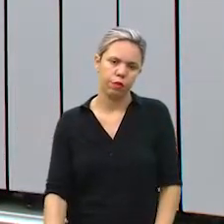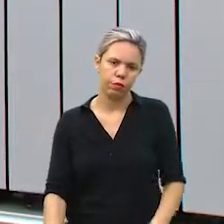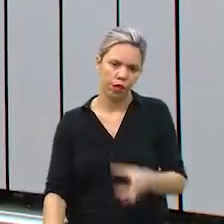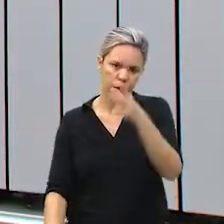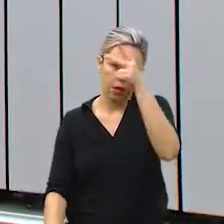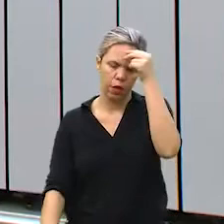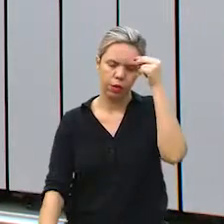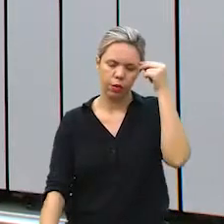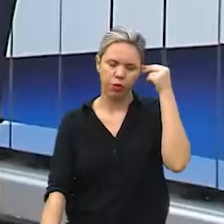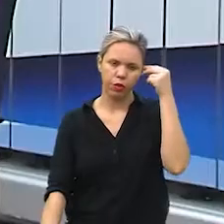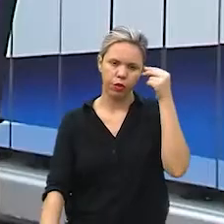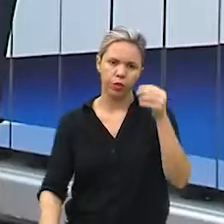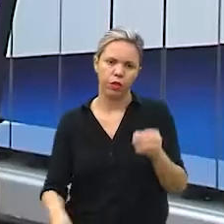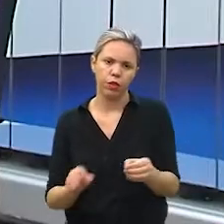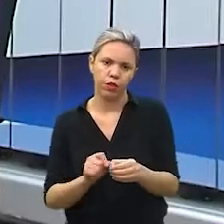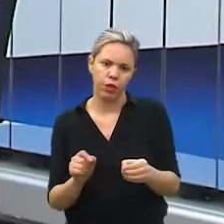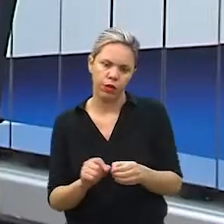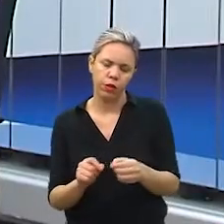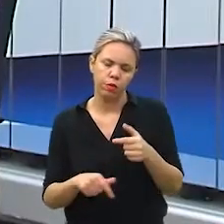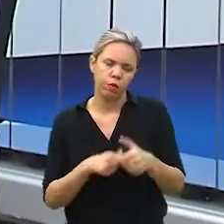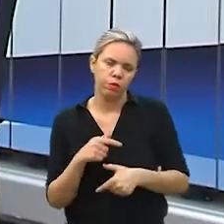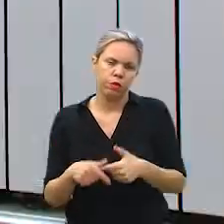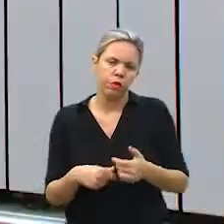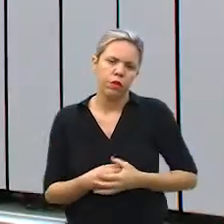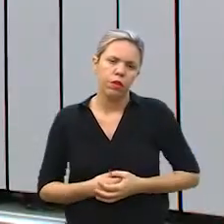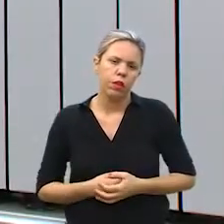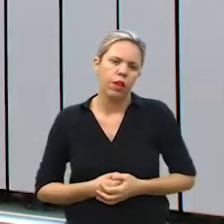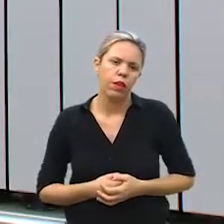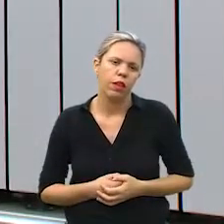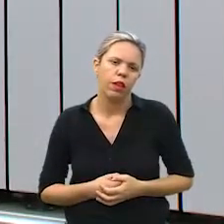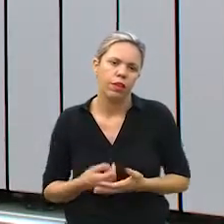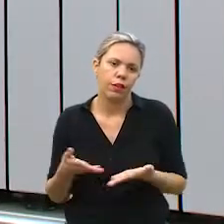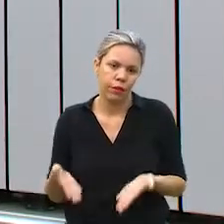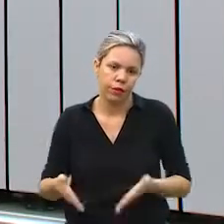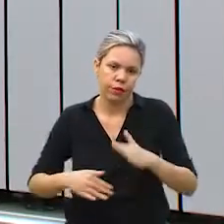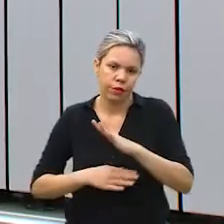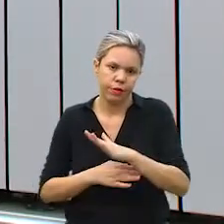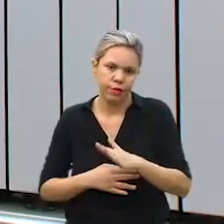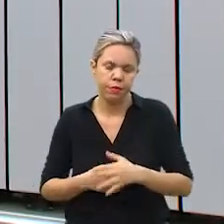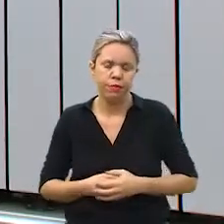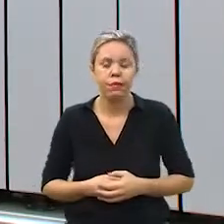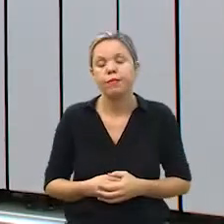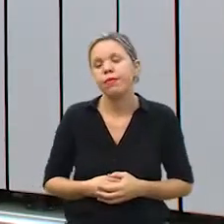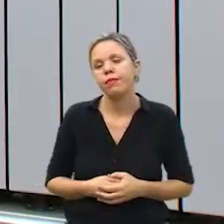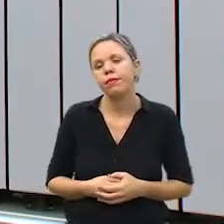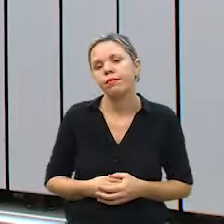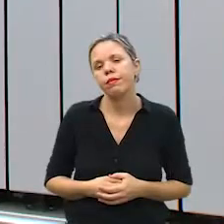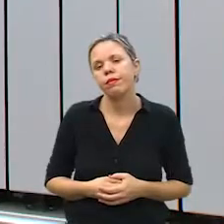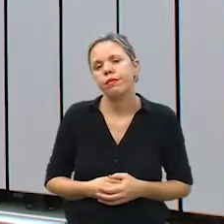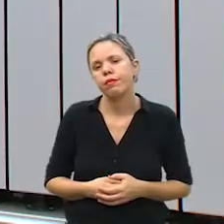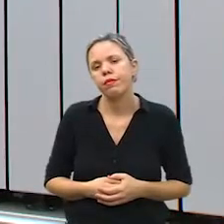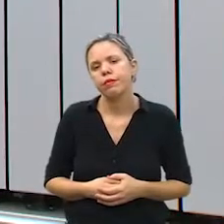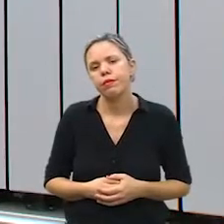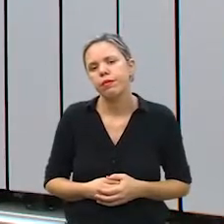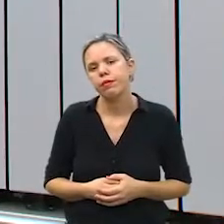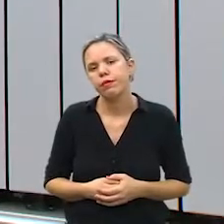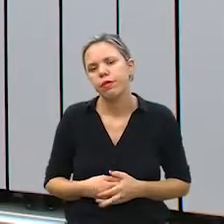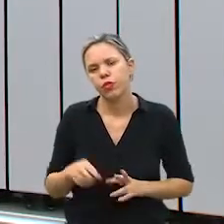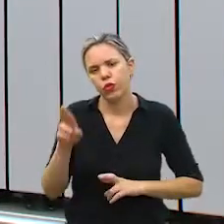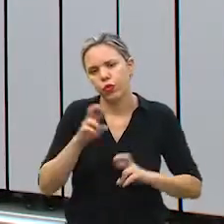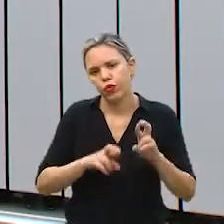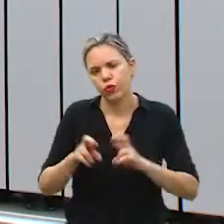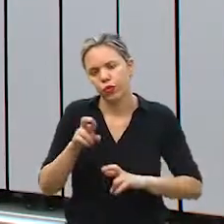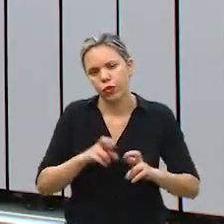prefeitura fez esse trabalho, né? E aqui a casa vai estar inclusive